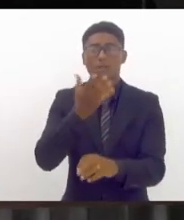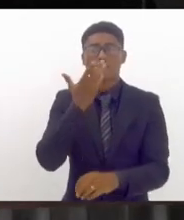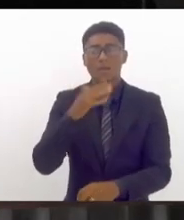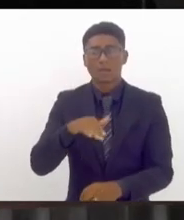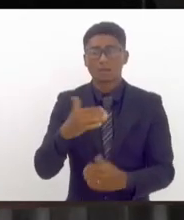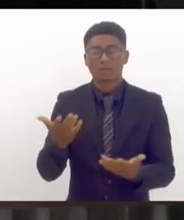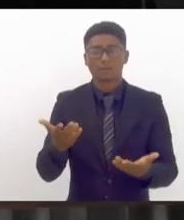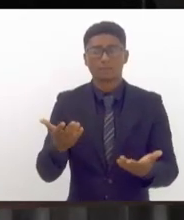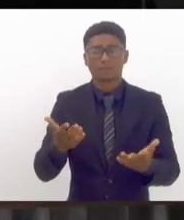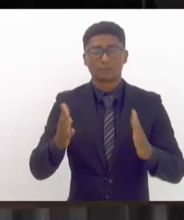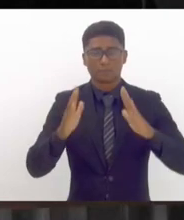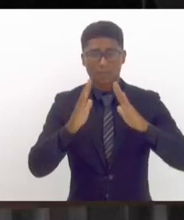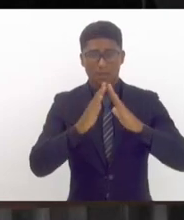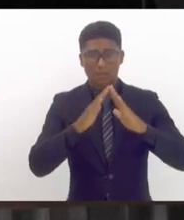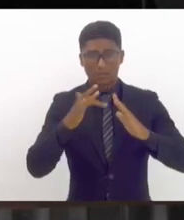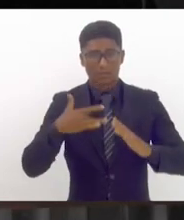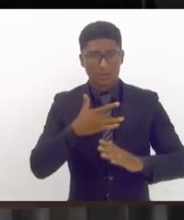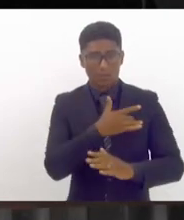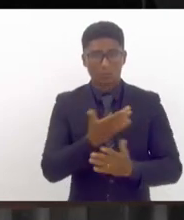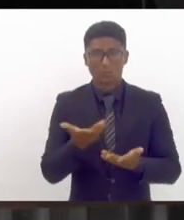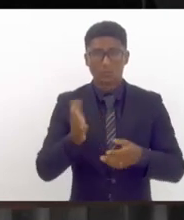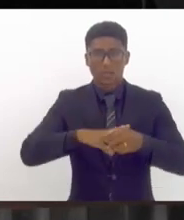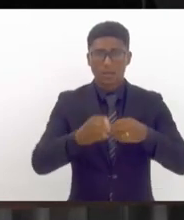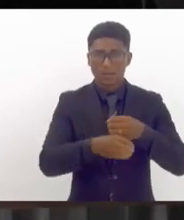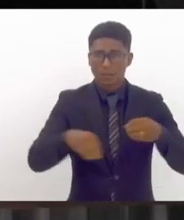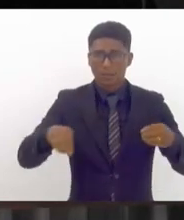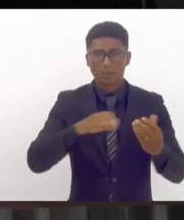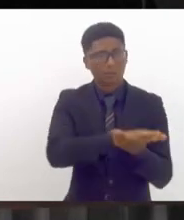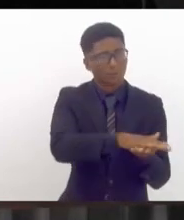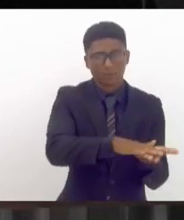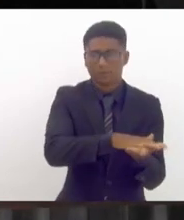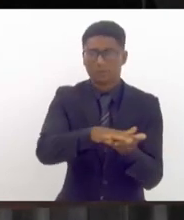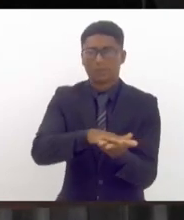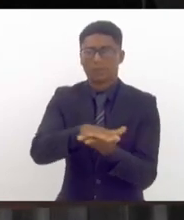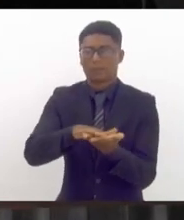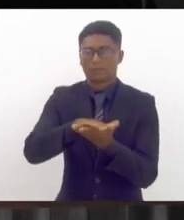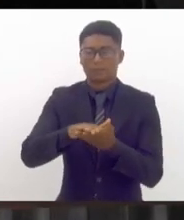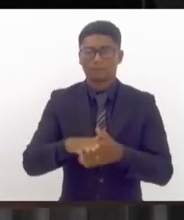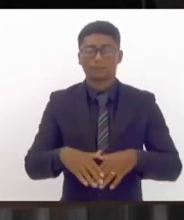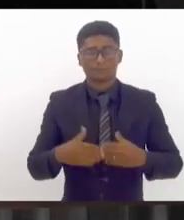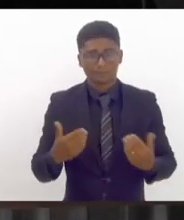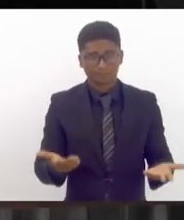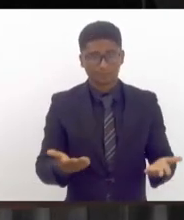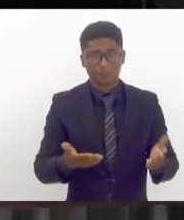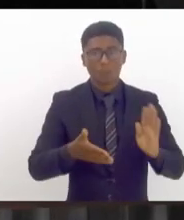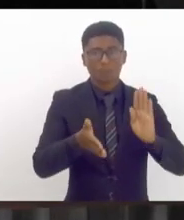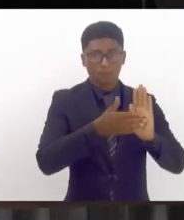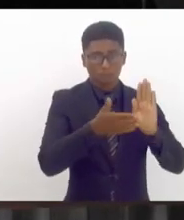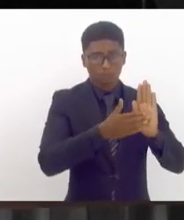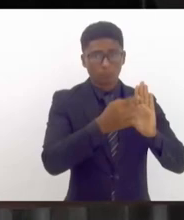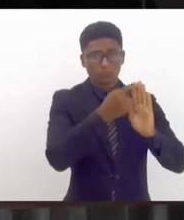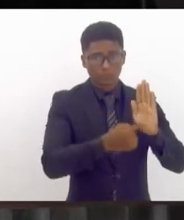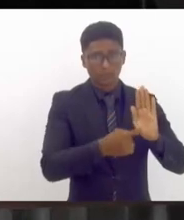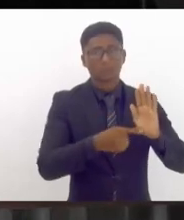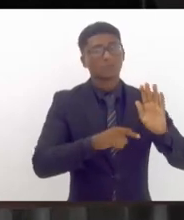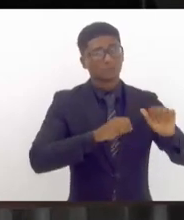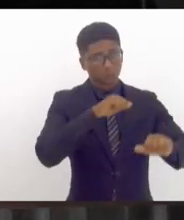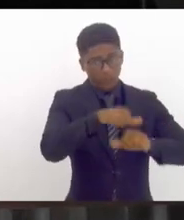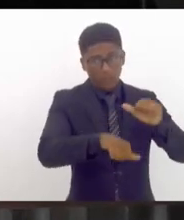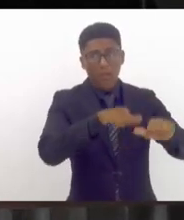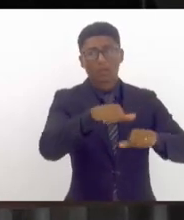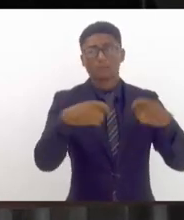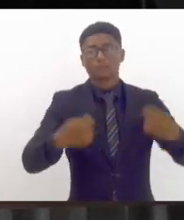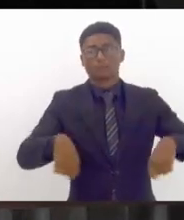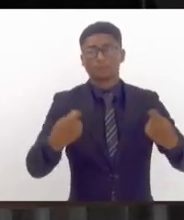de saúde, sem saneamento básico adequado. Então, para poder ser propositivo e dizer das mudanças que nós precisamos,